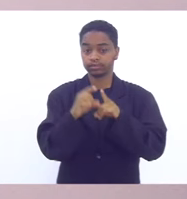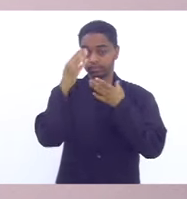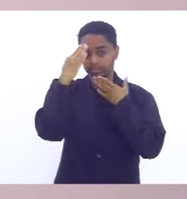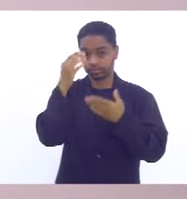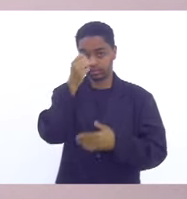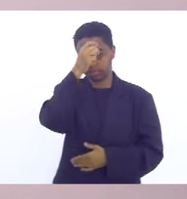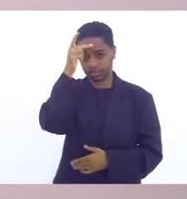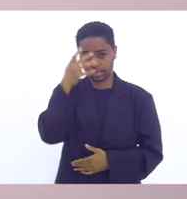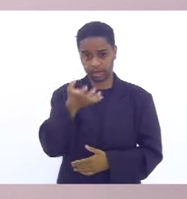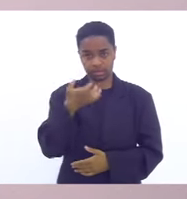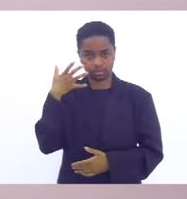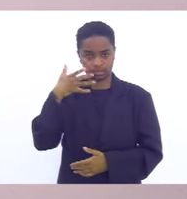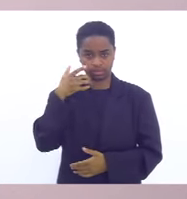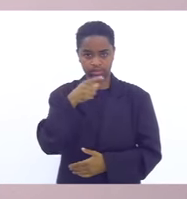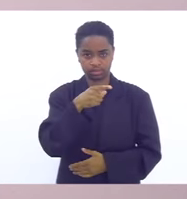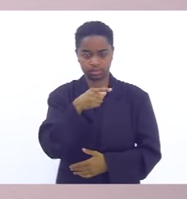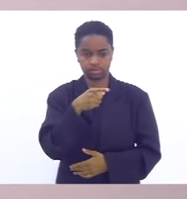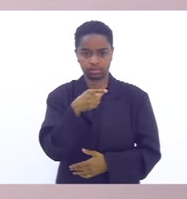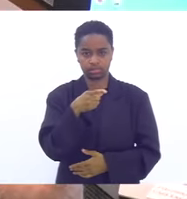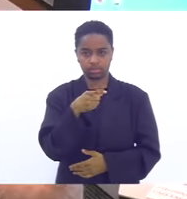Quer fazer uso da palavra, prefeito Ramon?